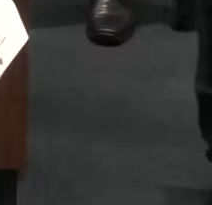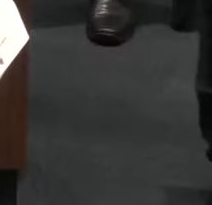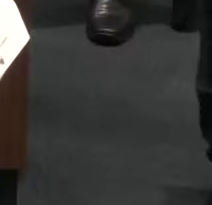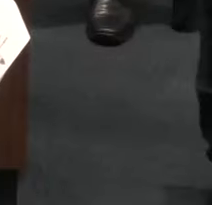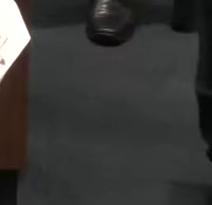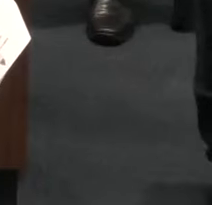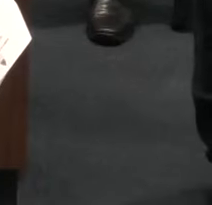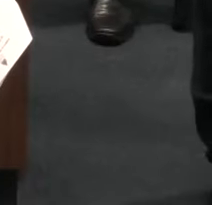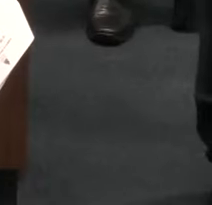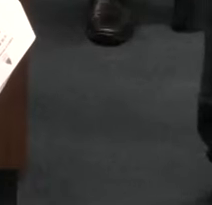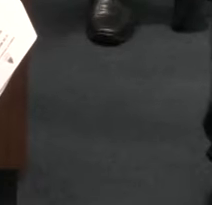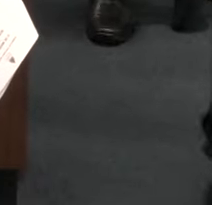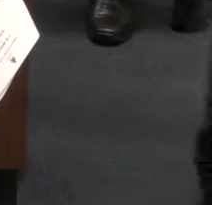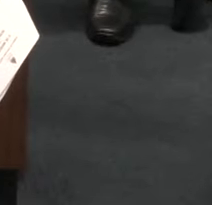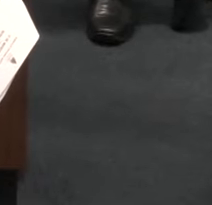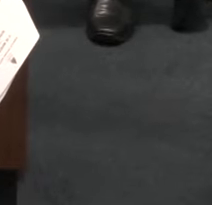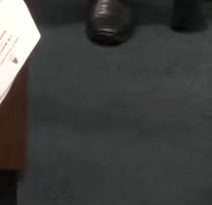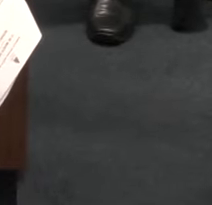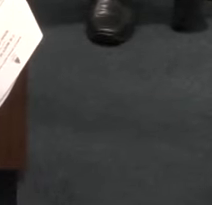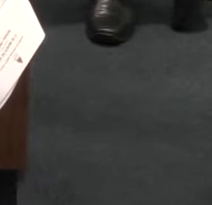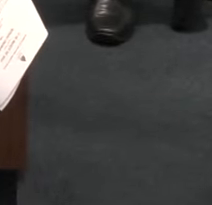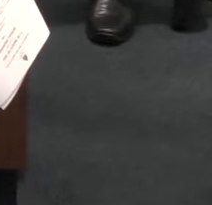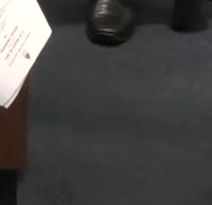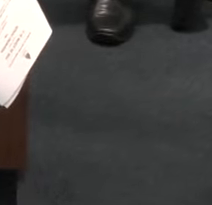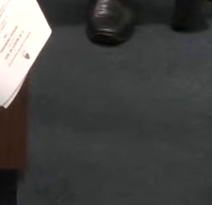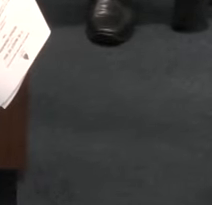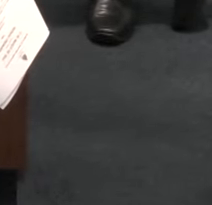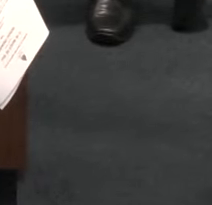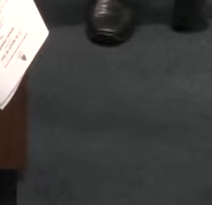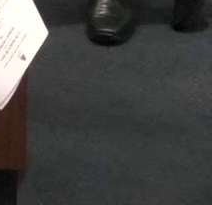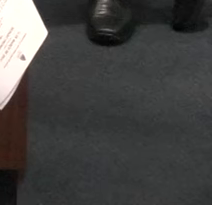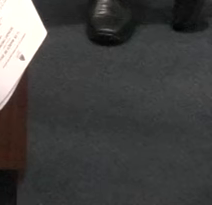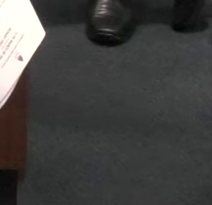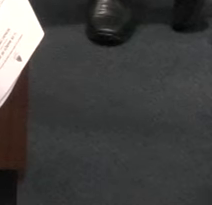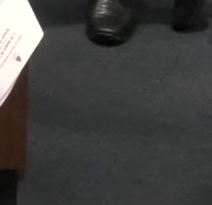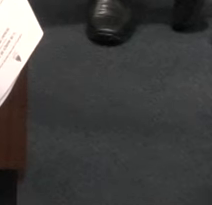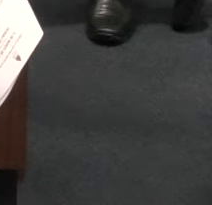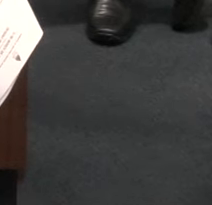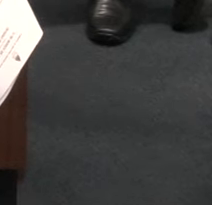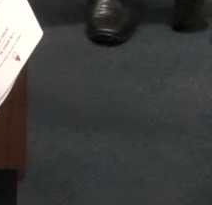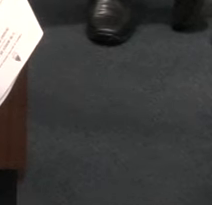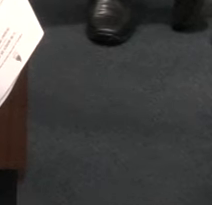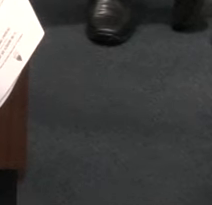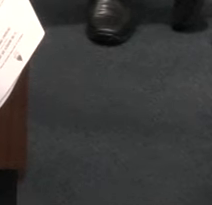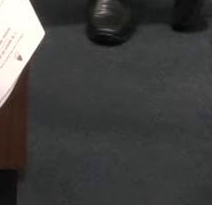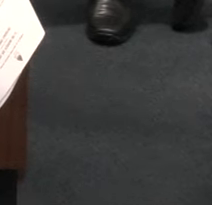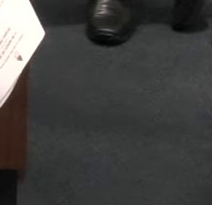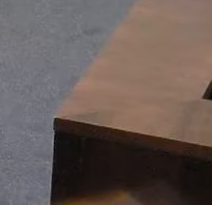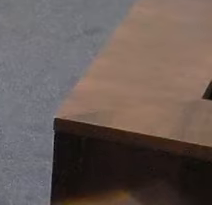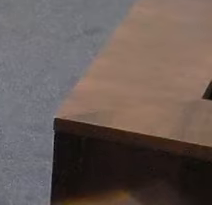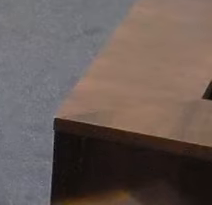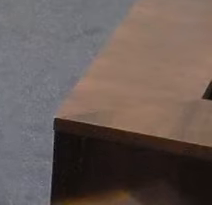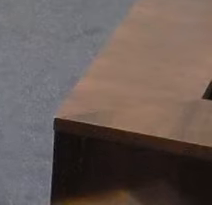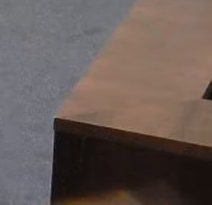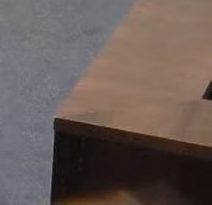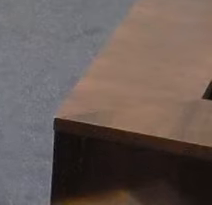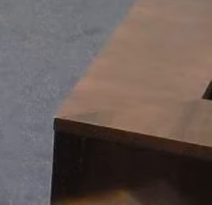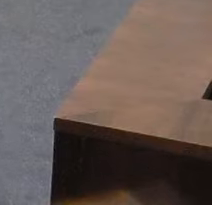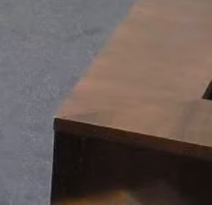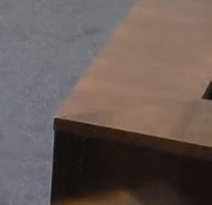leitura, o senhor citou as universidades. Isso, traz os reitores das